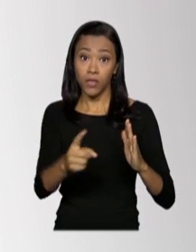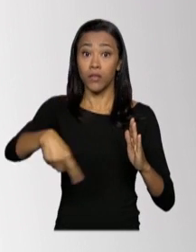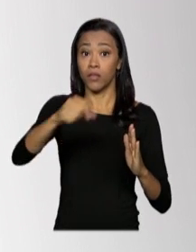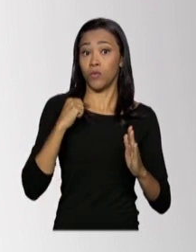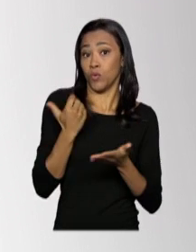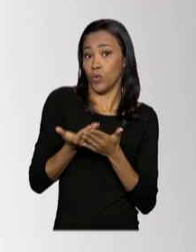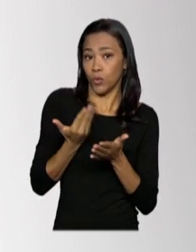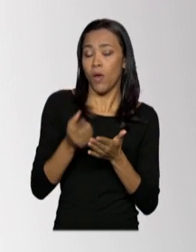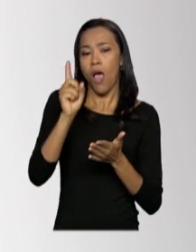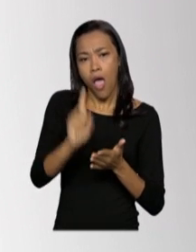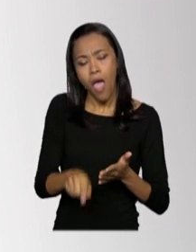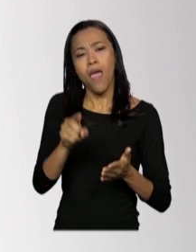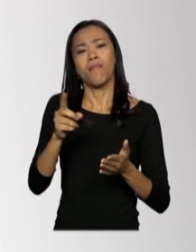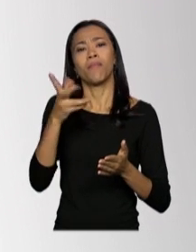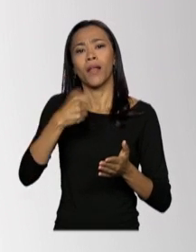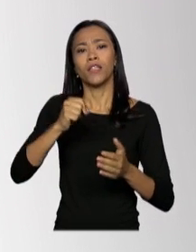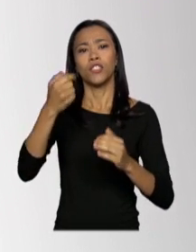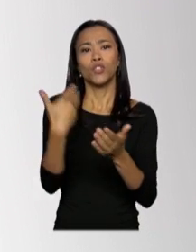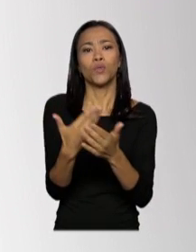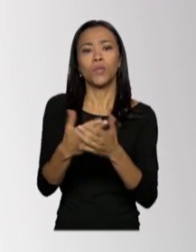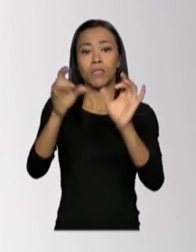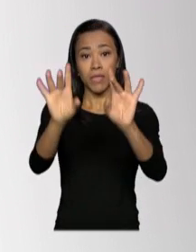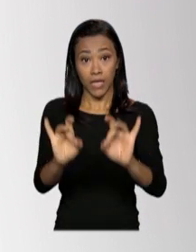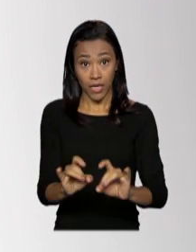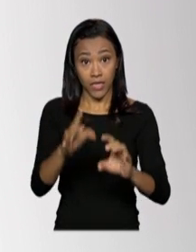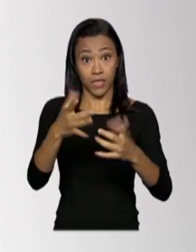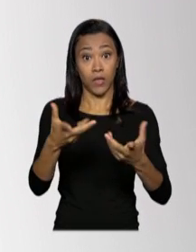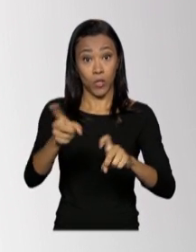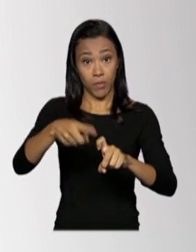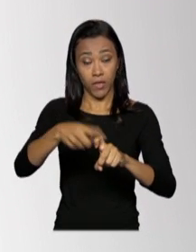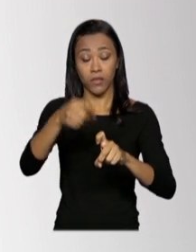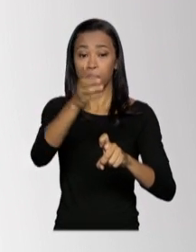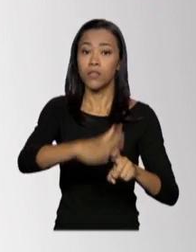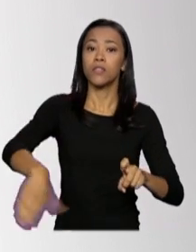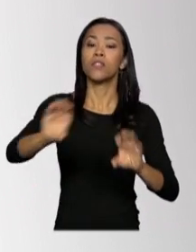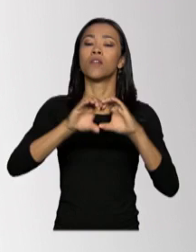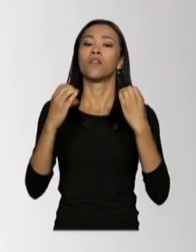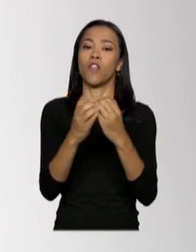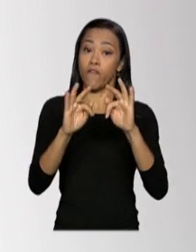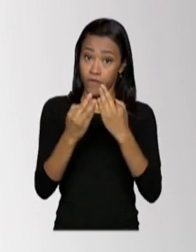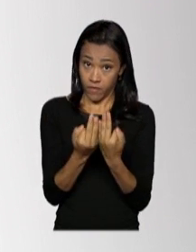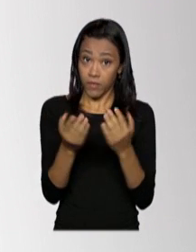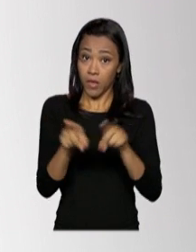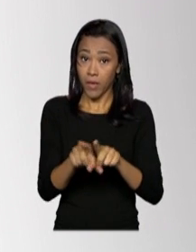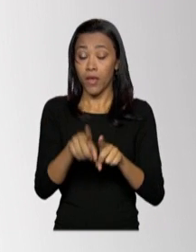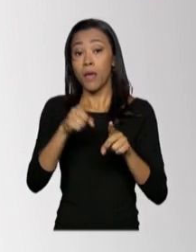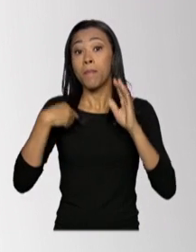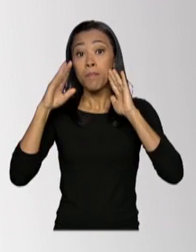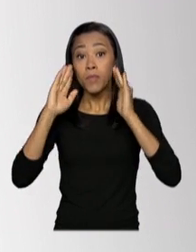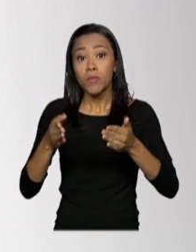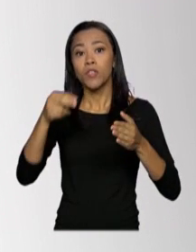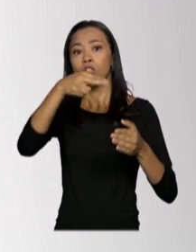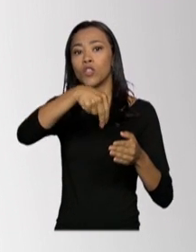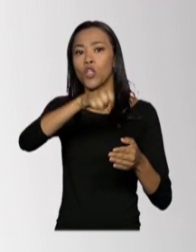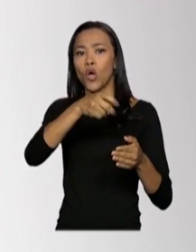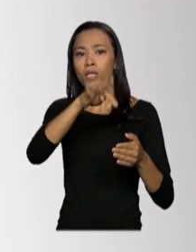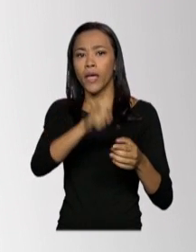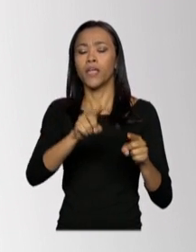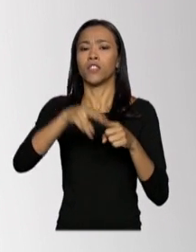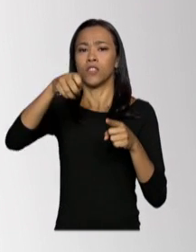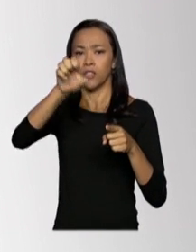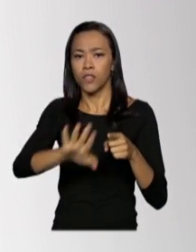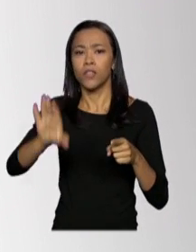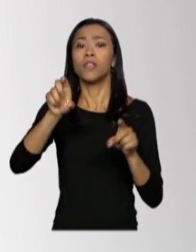serão destinadas para especialização em Medicina Geral de Família e Comunidade, com prioridade para as regiões Norte, Nordeste